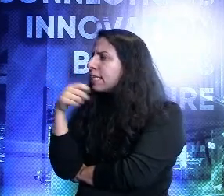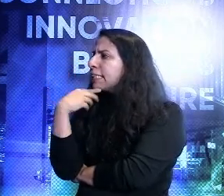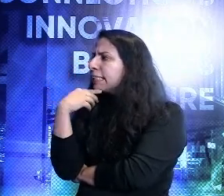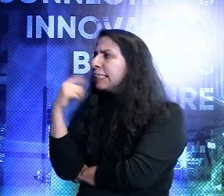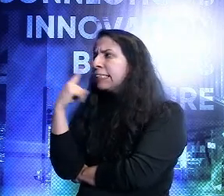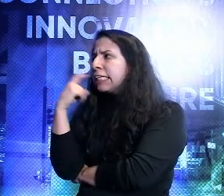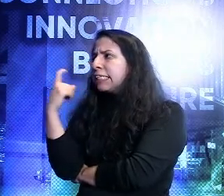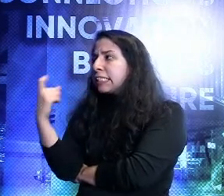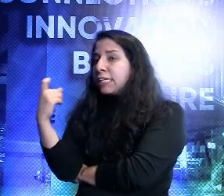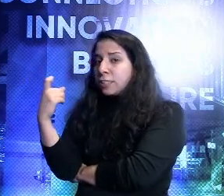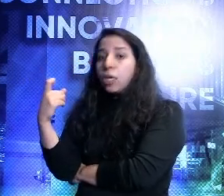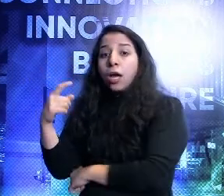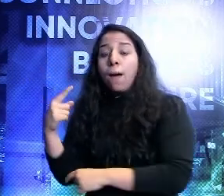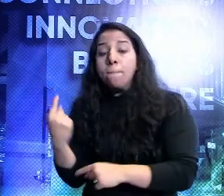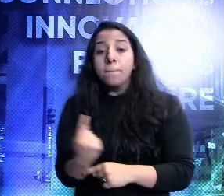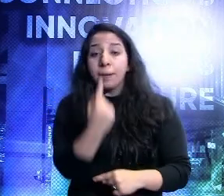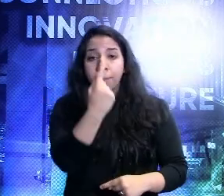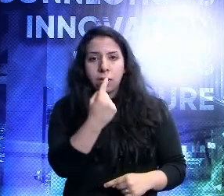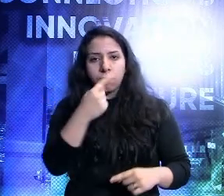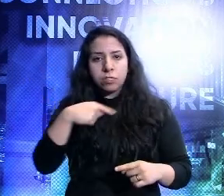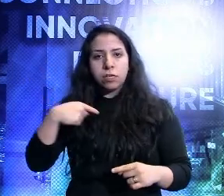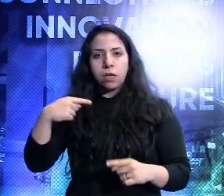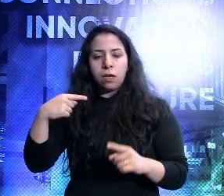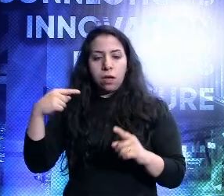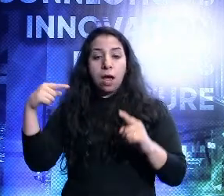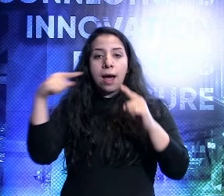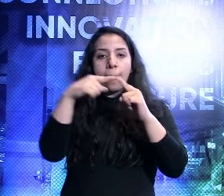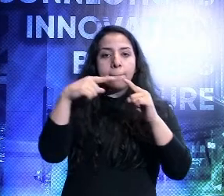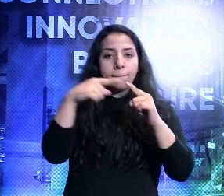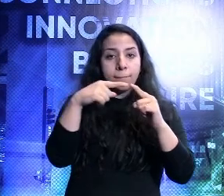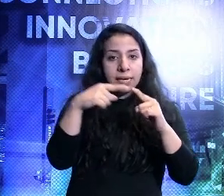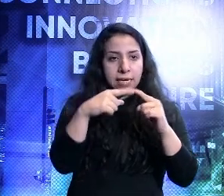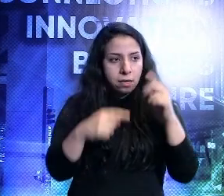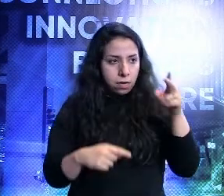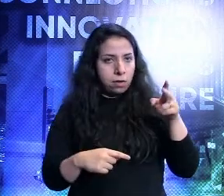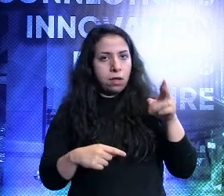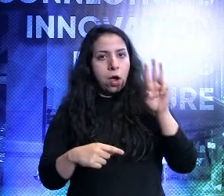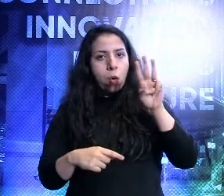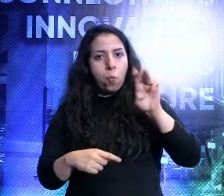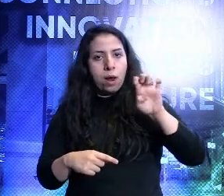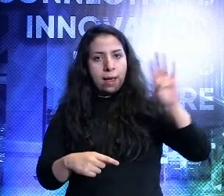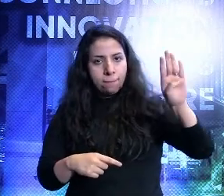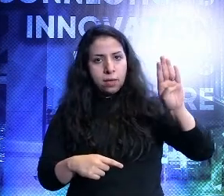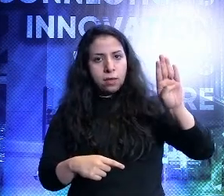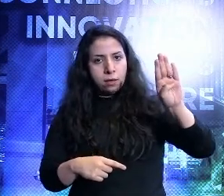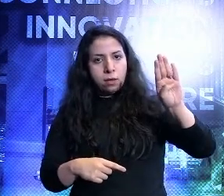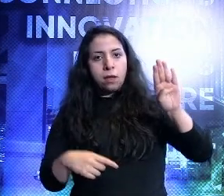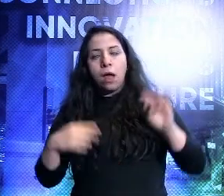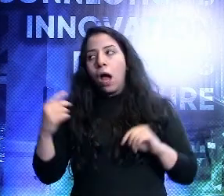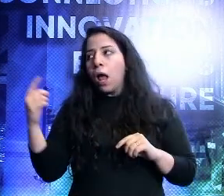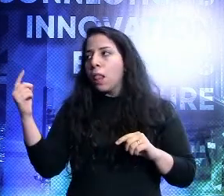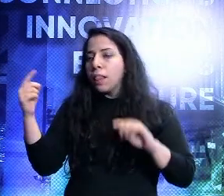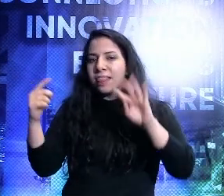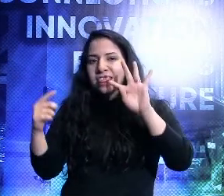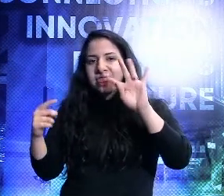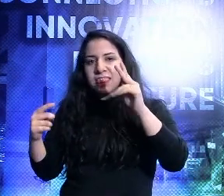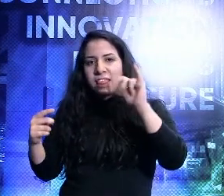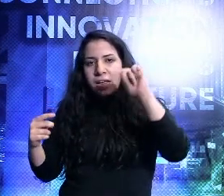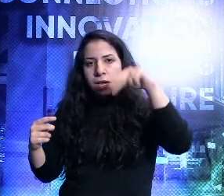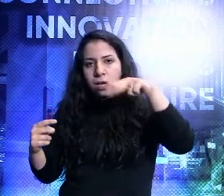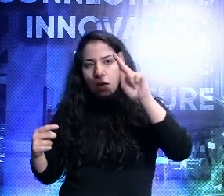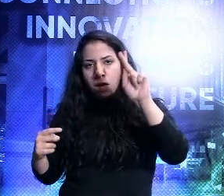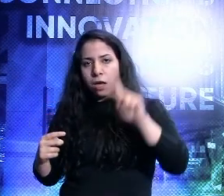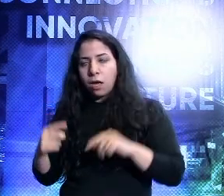primeiro aplica o LDTM. Você faz, de fato, um assessment que só consegue saber o quão bom ou quão ruim o